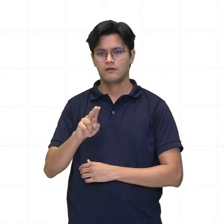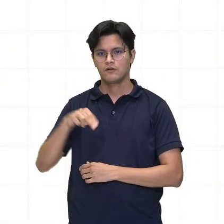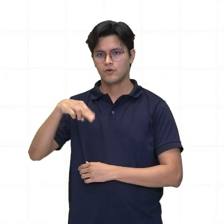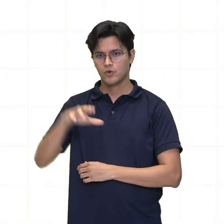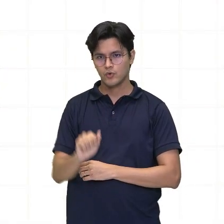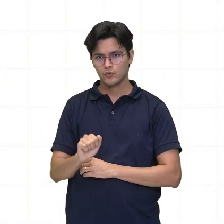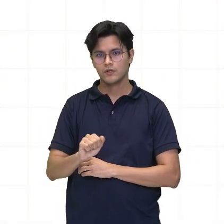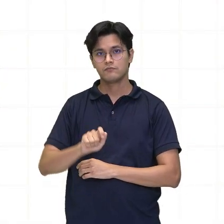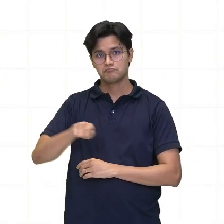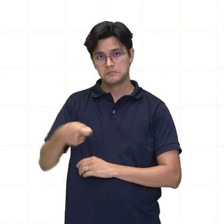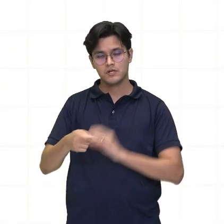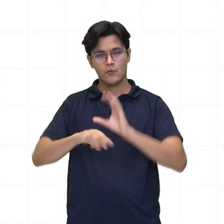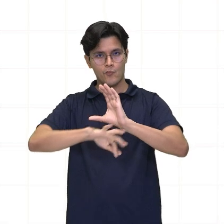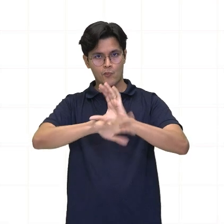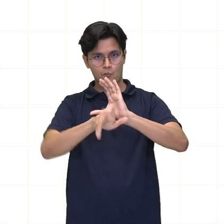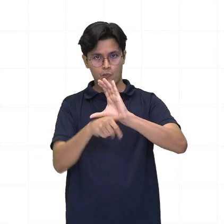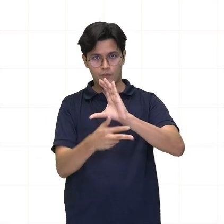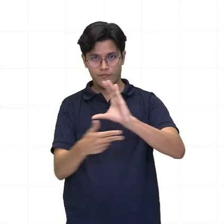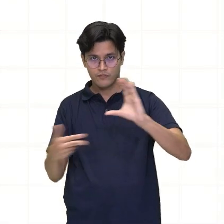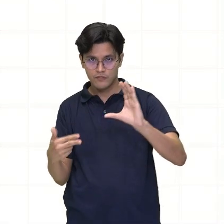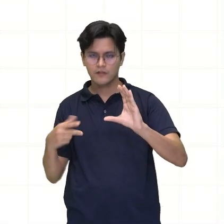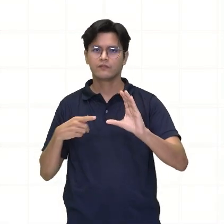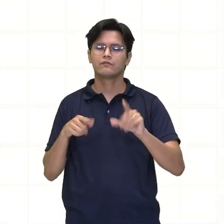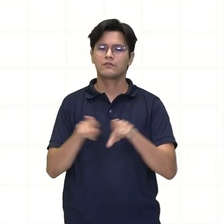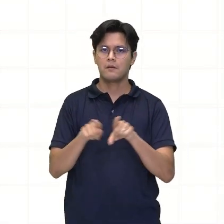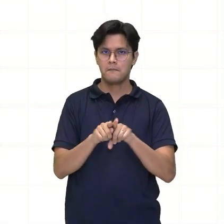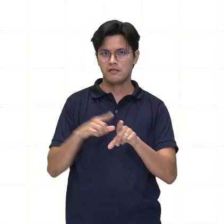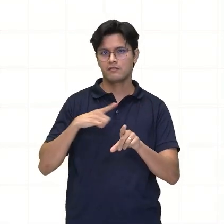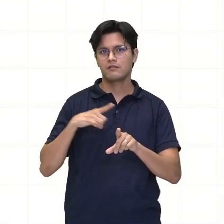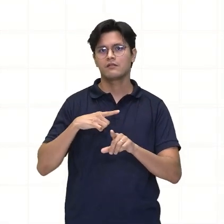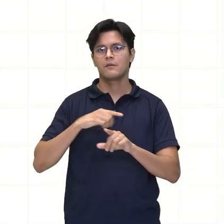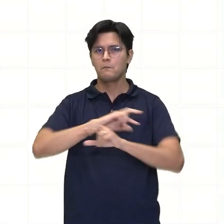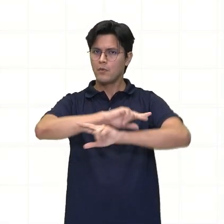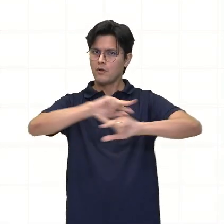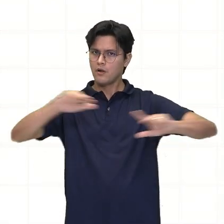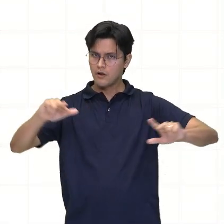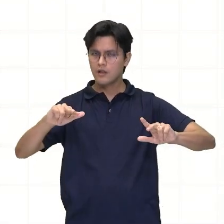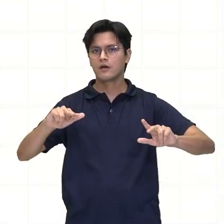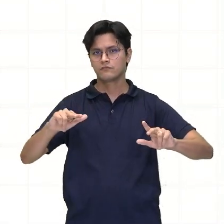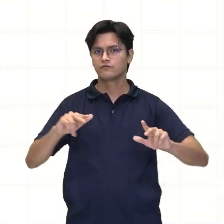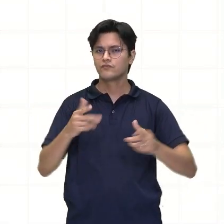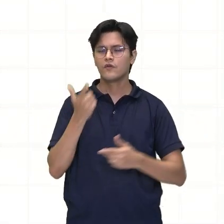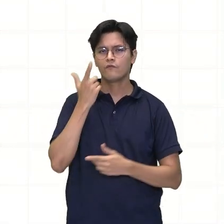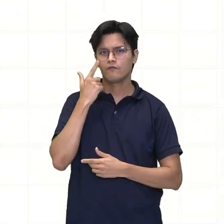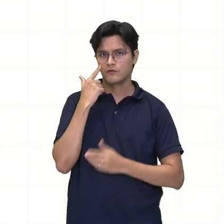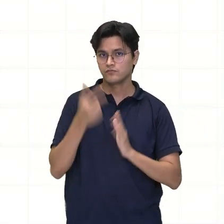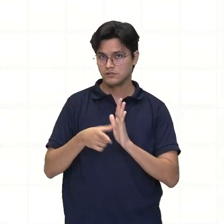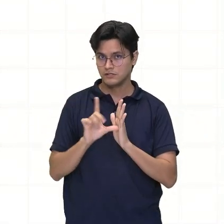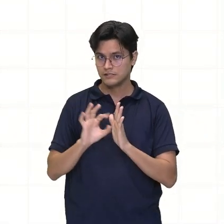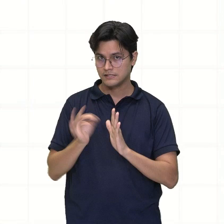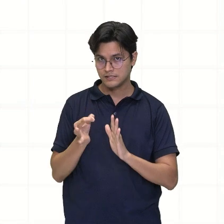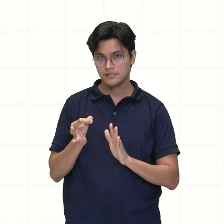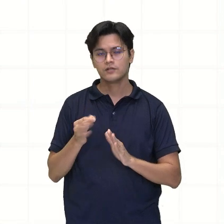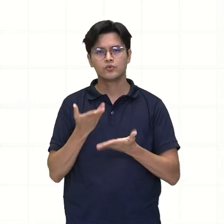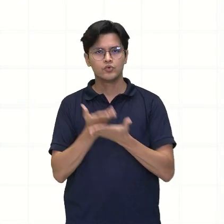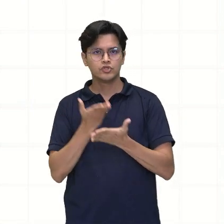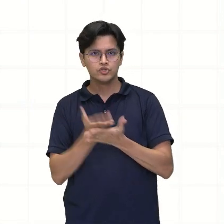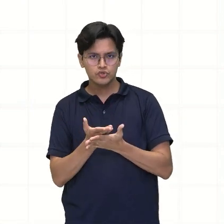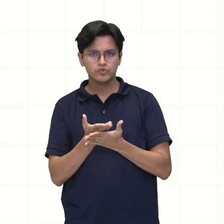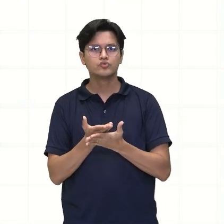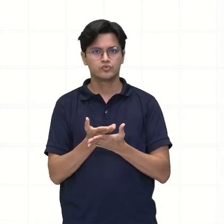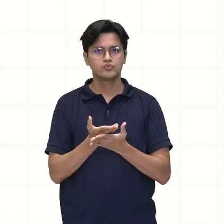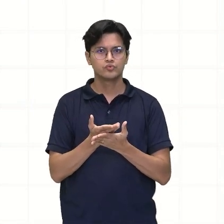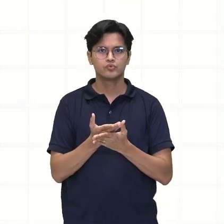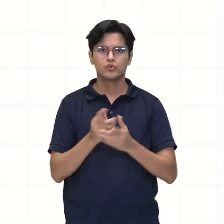bastante diversificada, como nós verificamos no texto anterior, e estudos sugerem aí, olha, aproximadamente 30